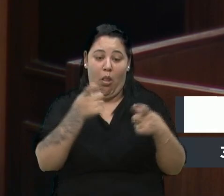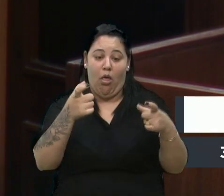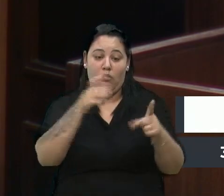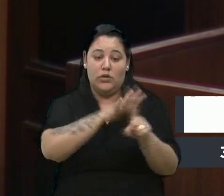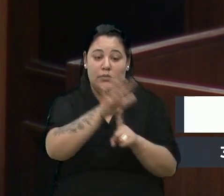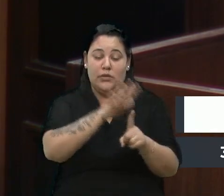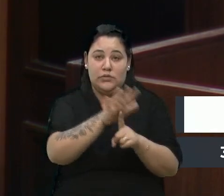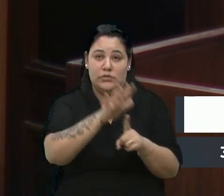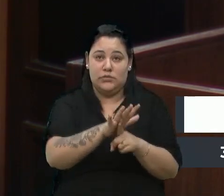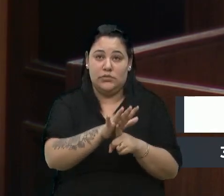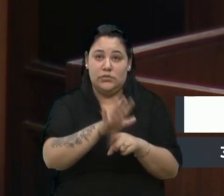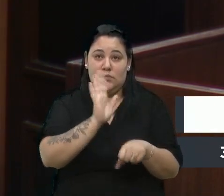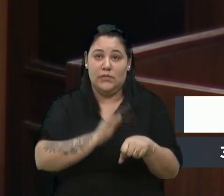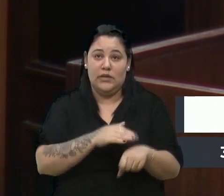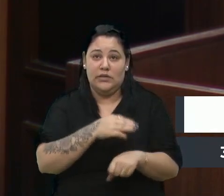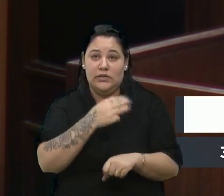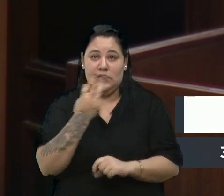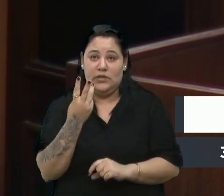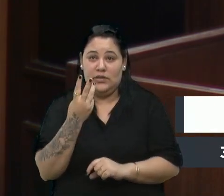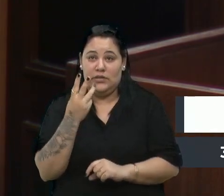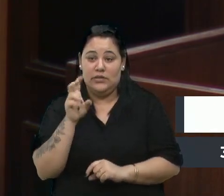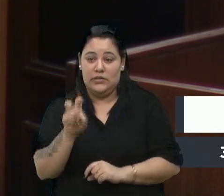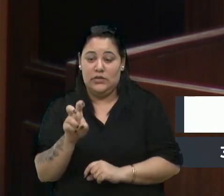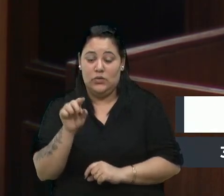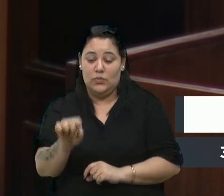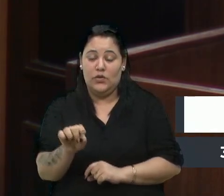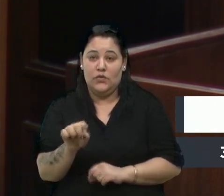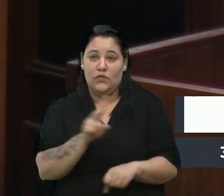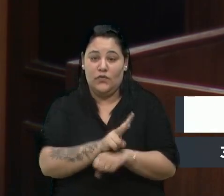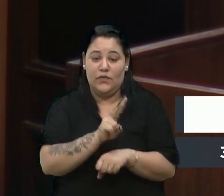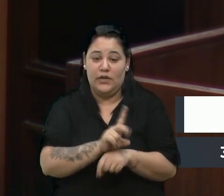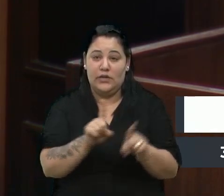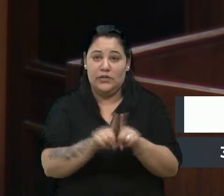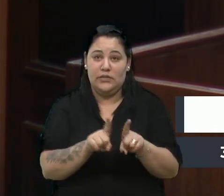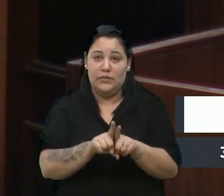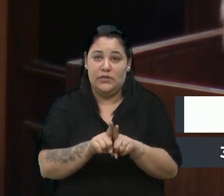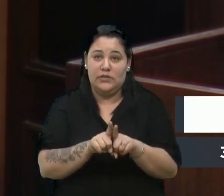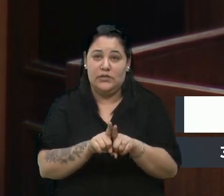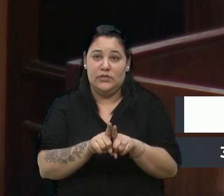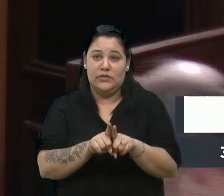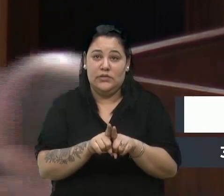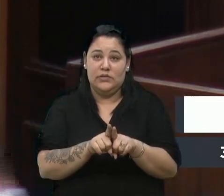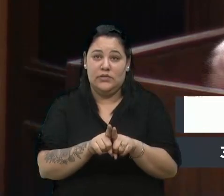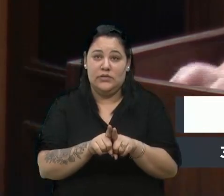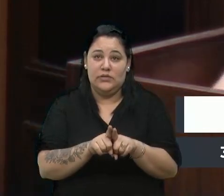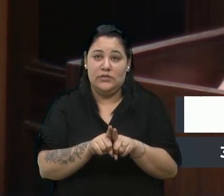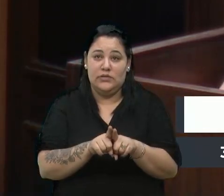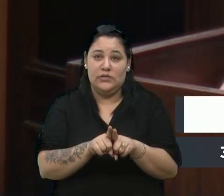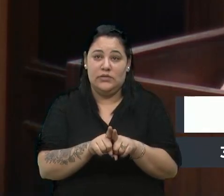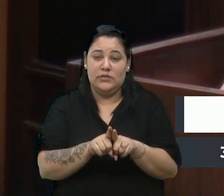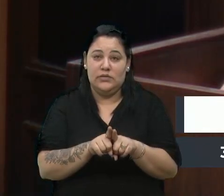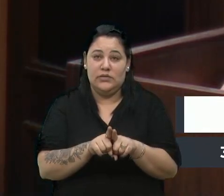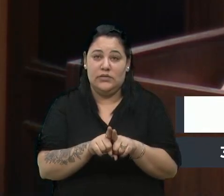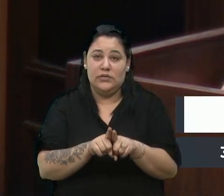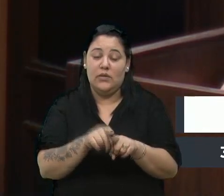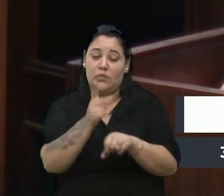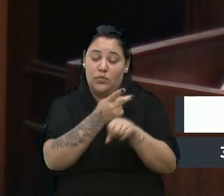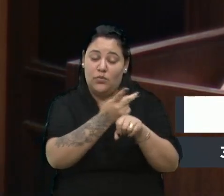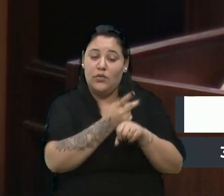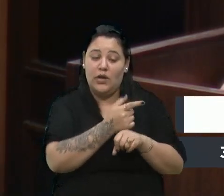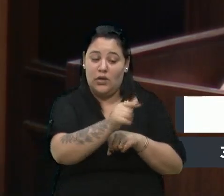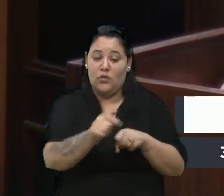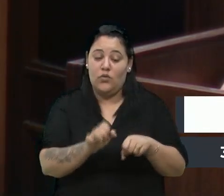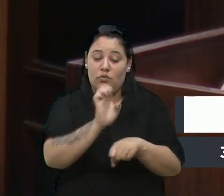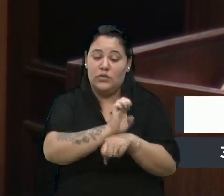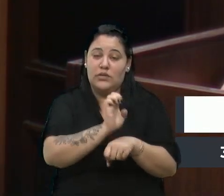de 3, que fica de 3 a 5 mil vagas, e posterior a isso, a questão que a gente foi buscar, né, em outro estado,